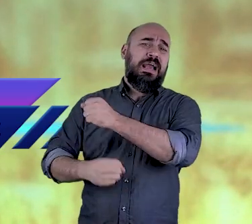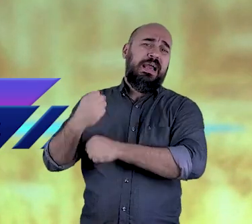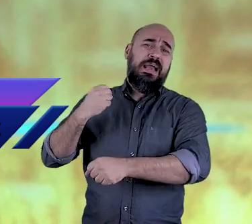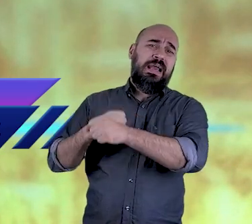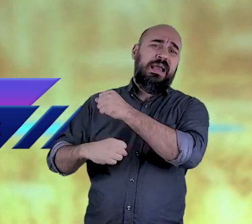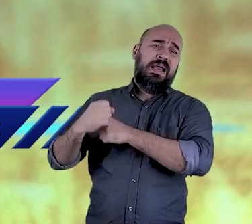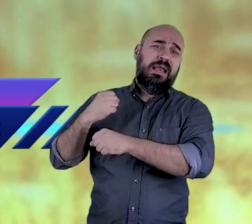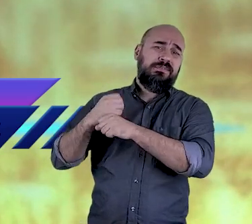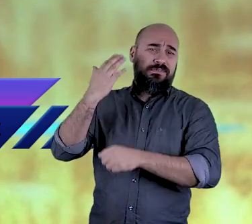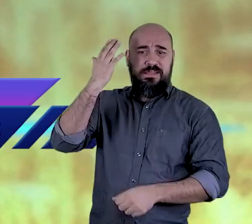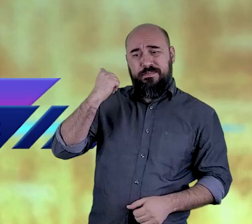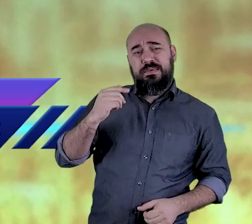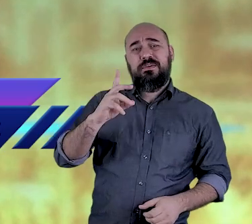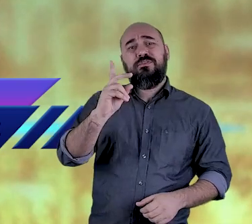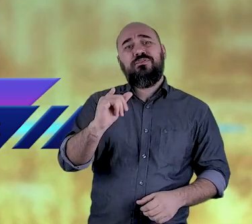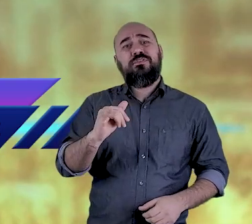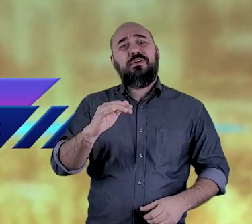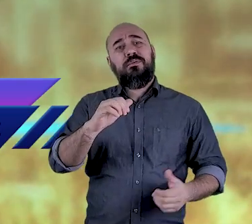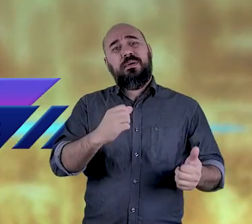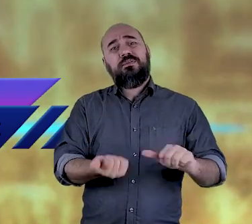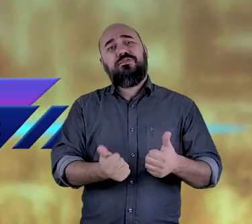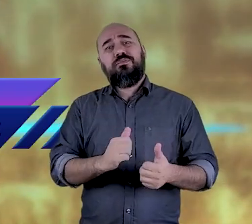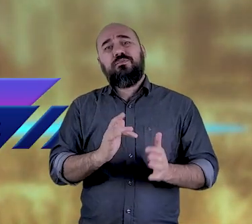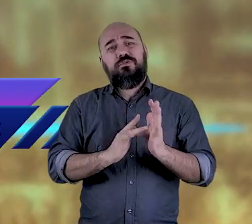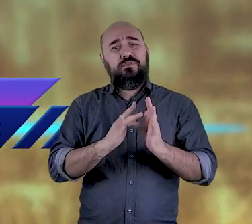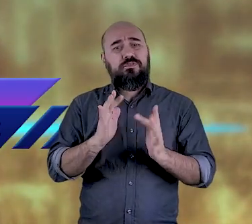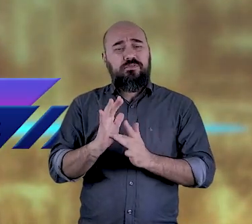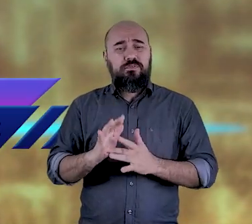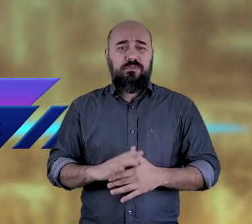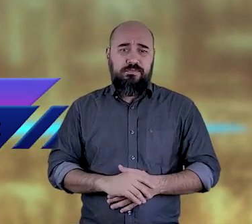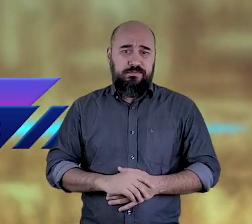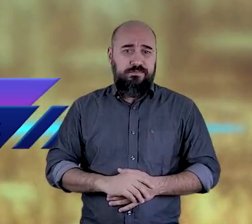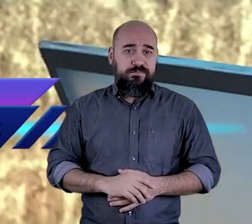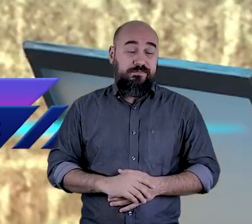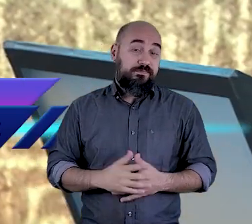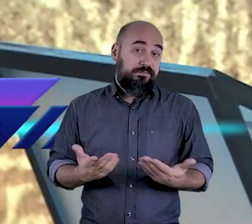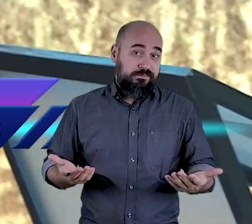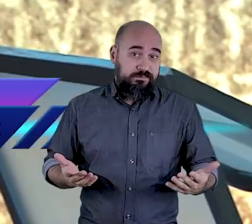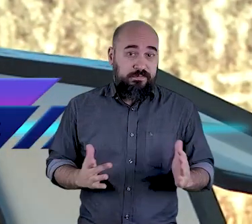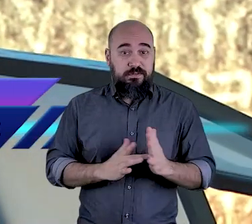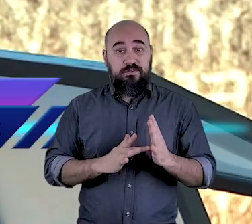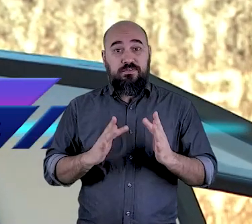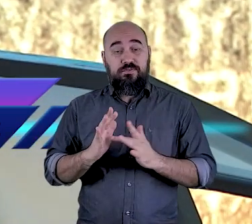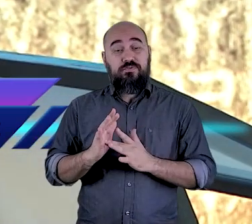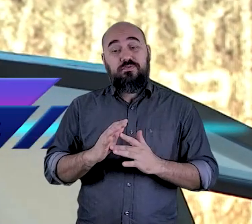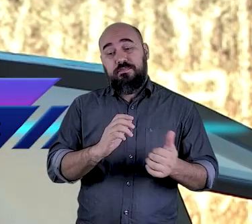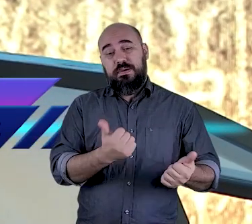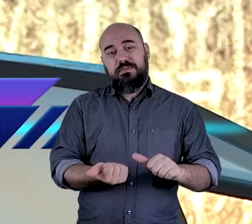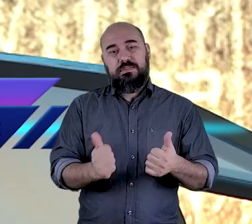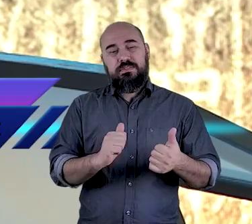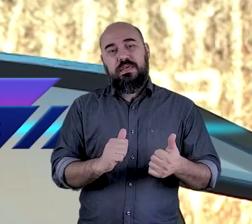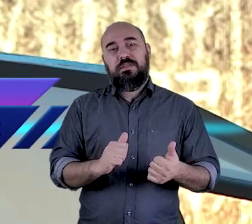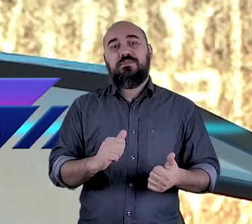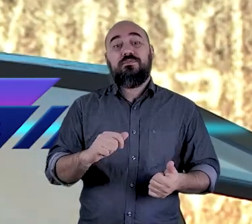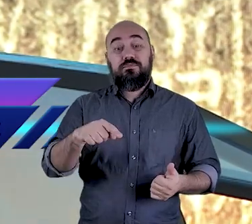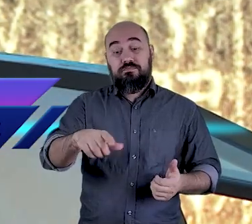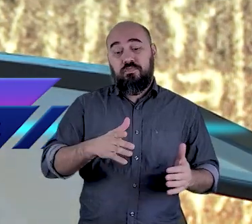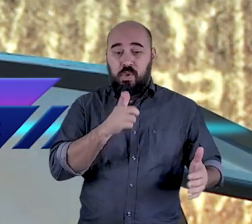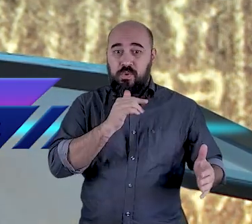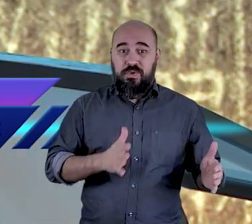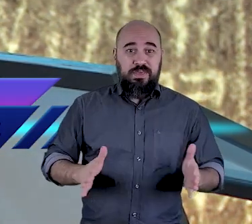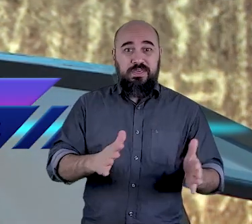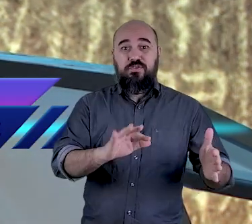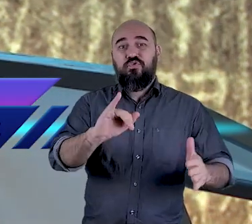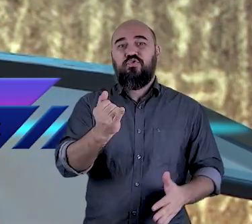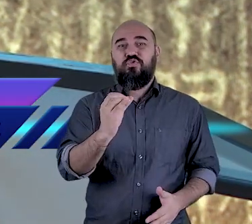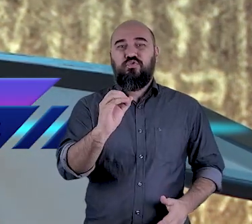a data exata do batismo de Cristo Jesus foi batizado no rio Jordão neste ano